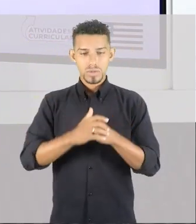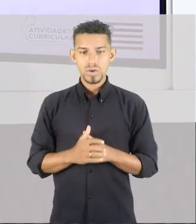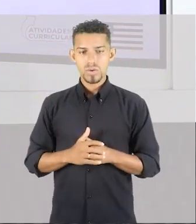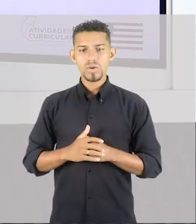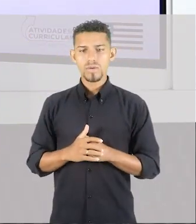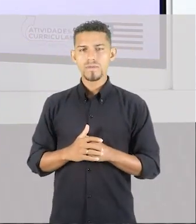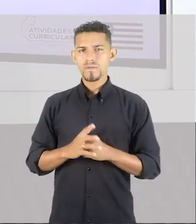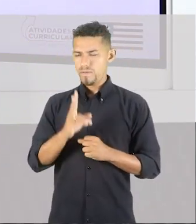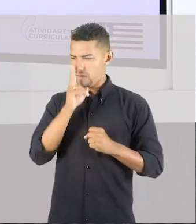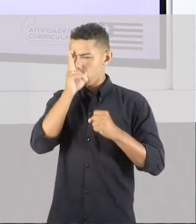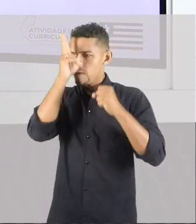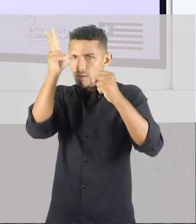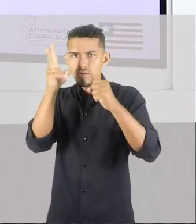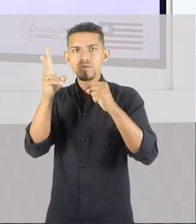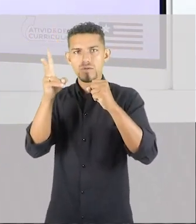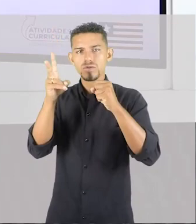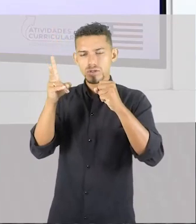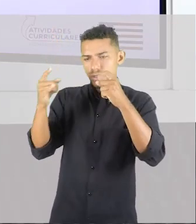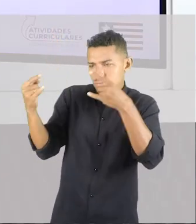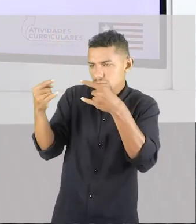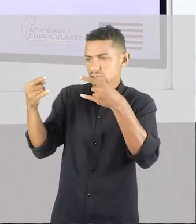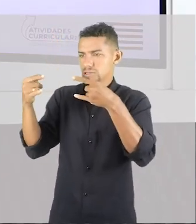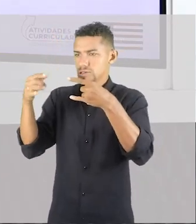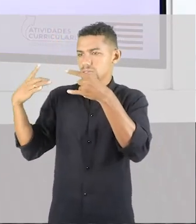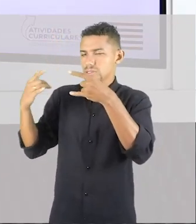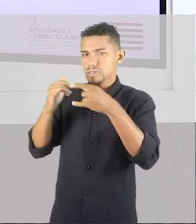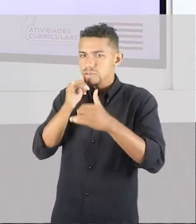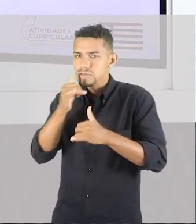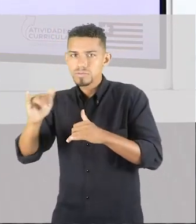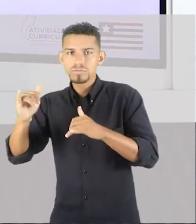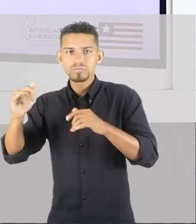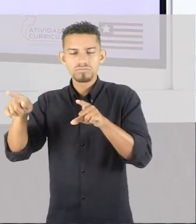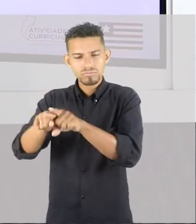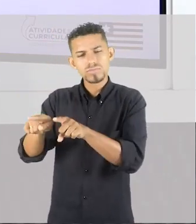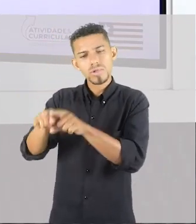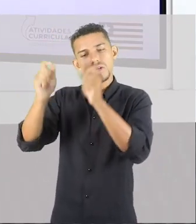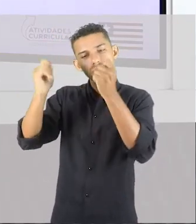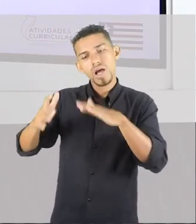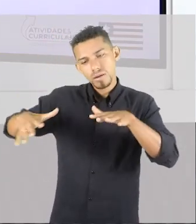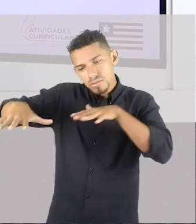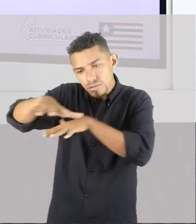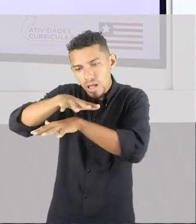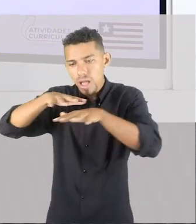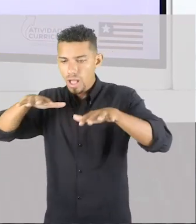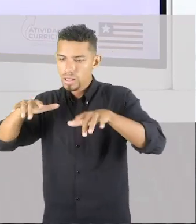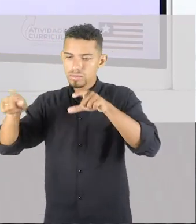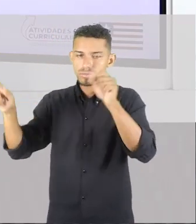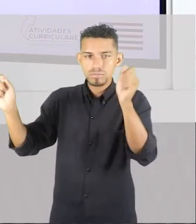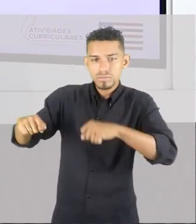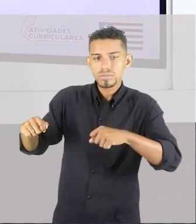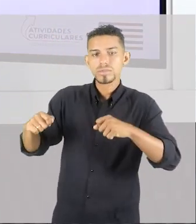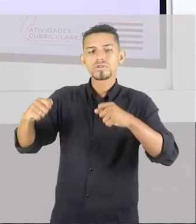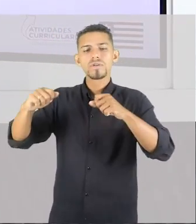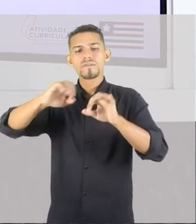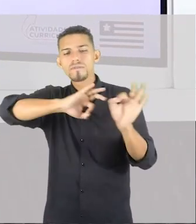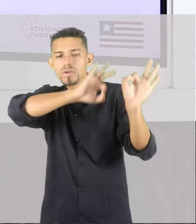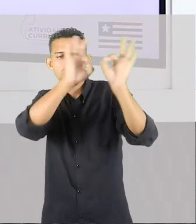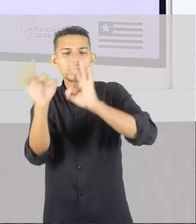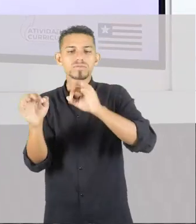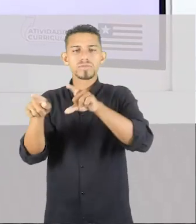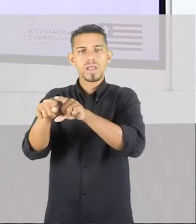magnética, certo? Dando continuidade, já teve um vídeo sobre fenômenos magnéticos, né? Que eu falei sobre